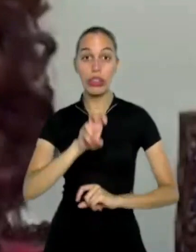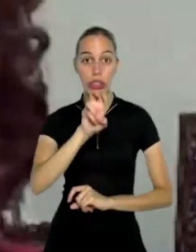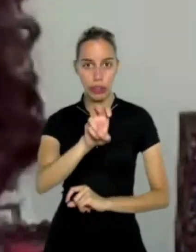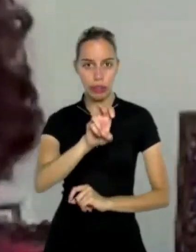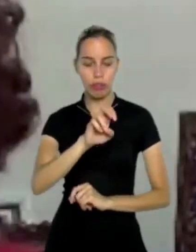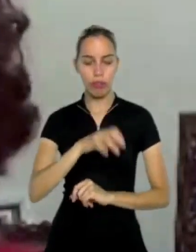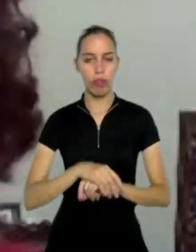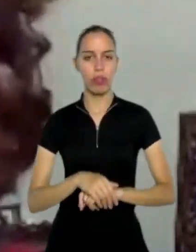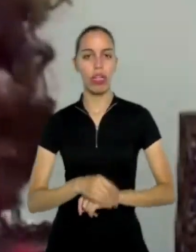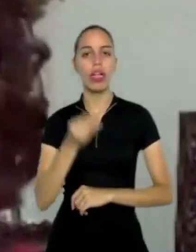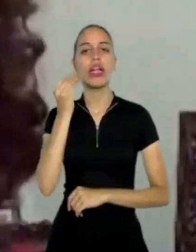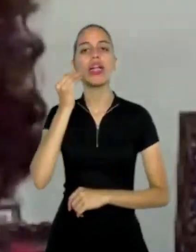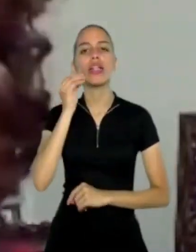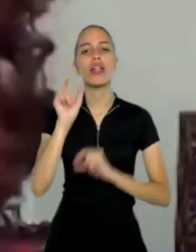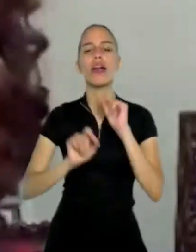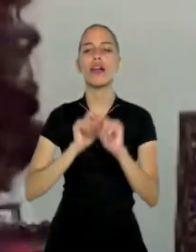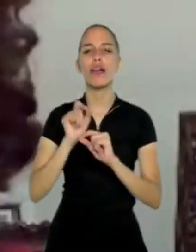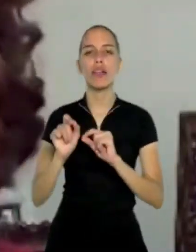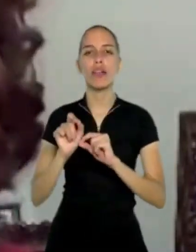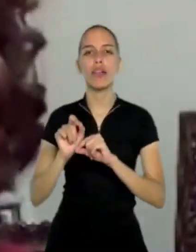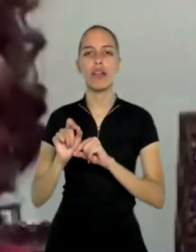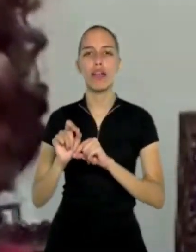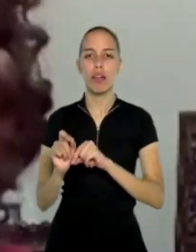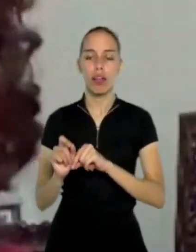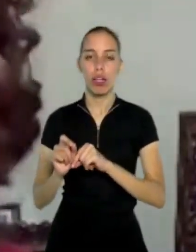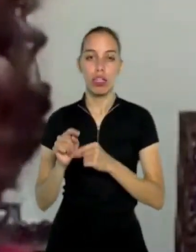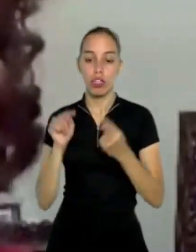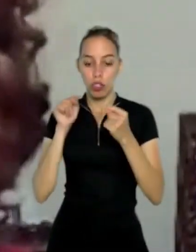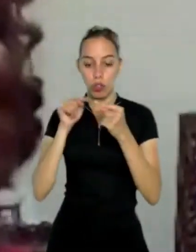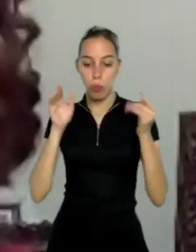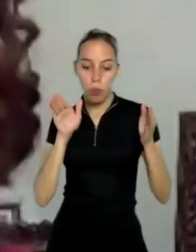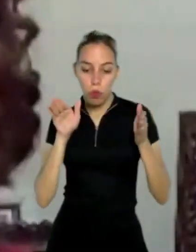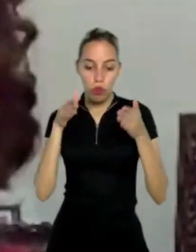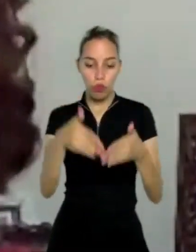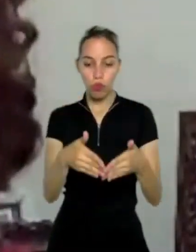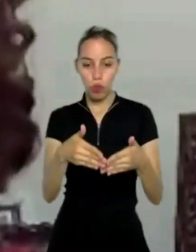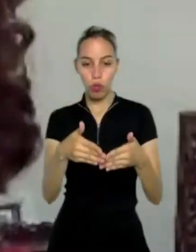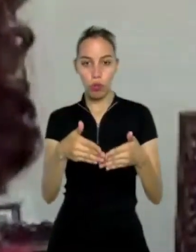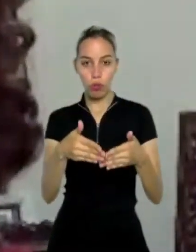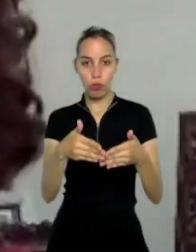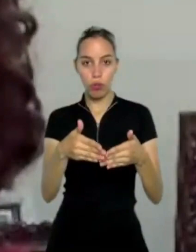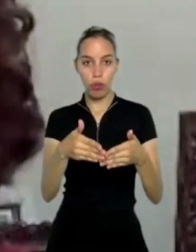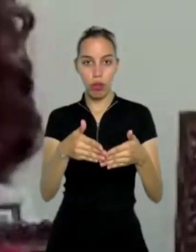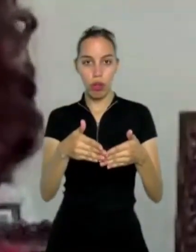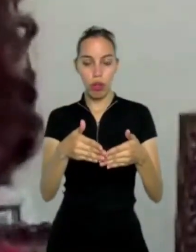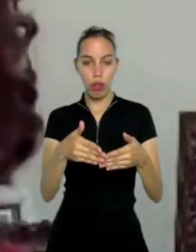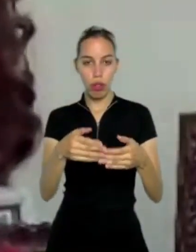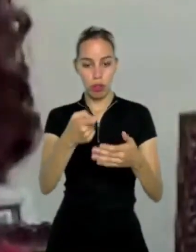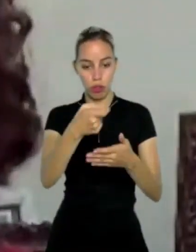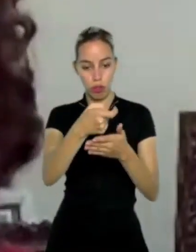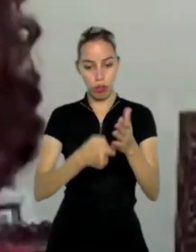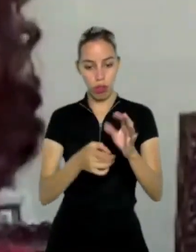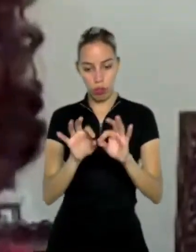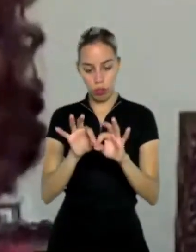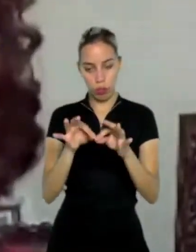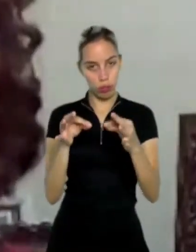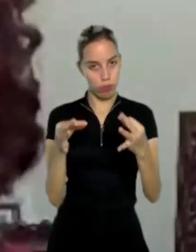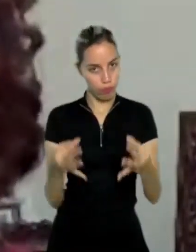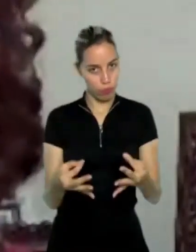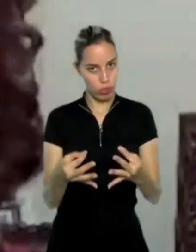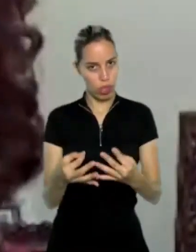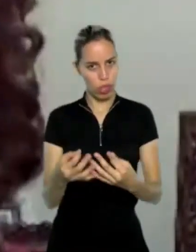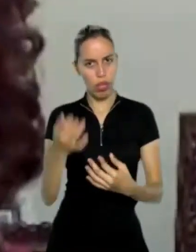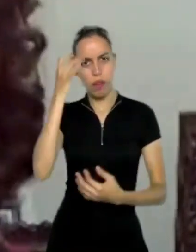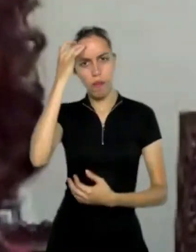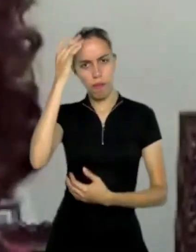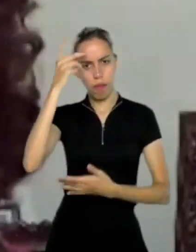E tentava focar, né, nesse tamanho de texto, né? Um texto mais simples, mais mais fácil de